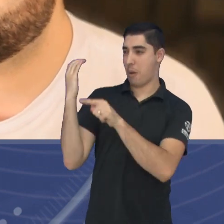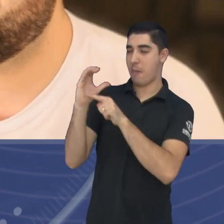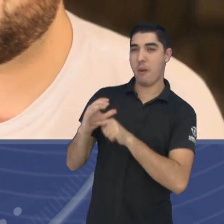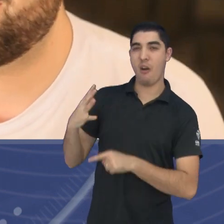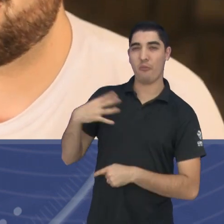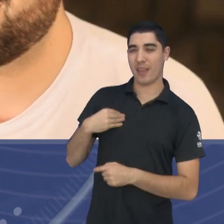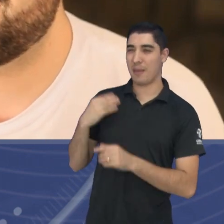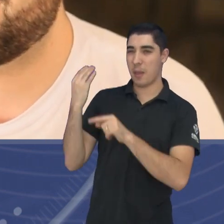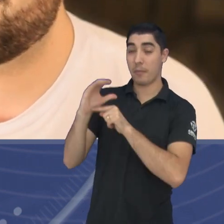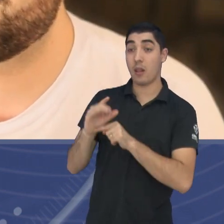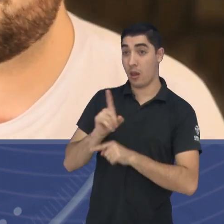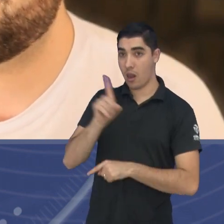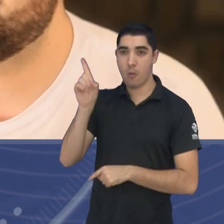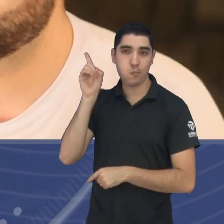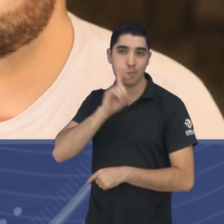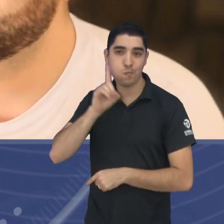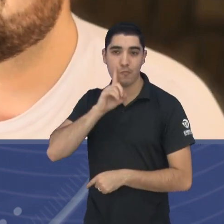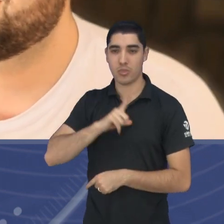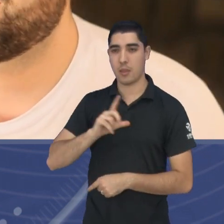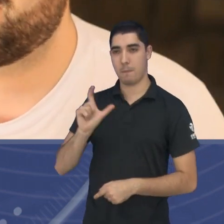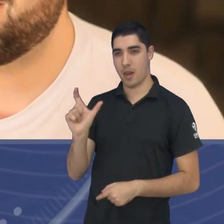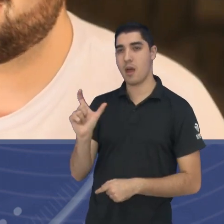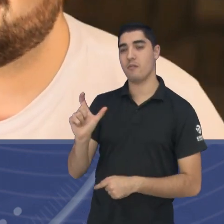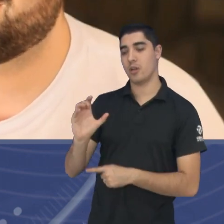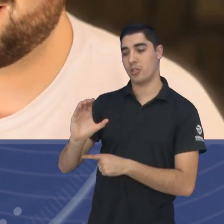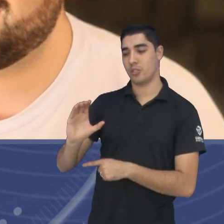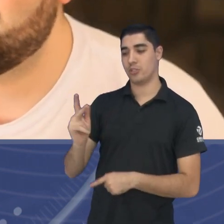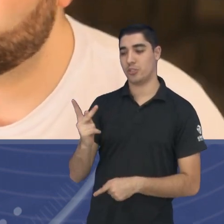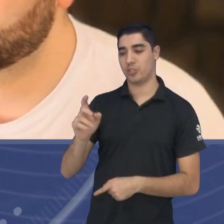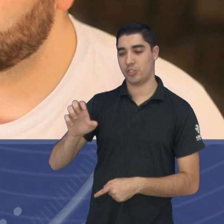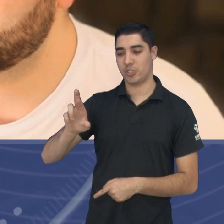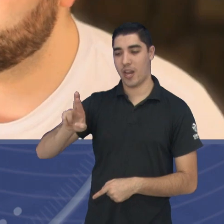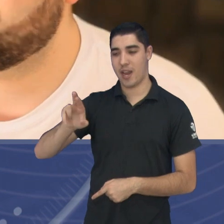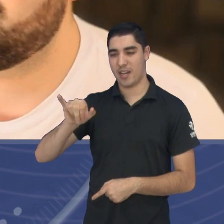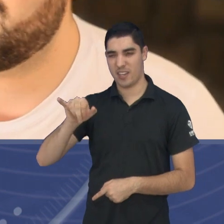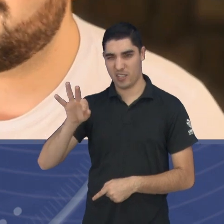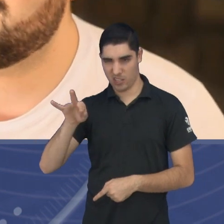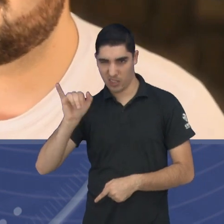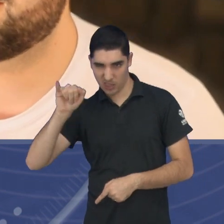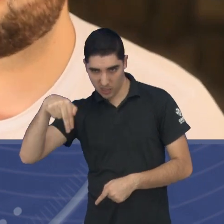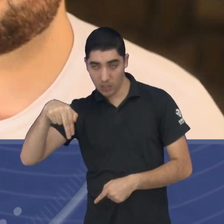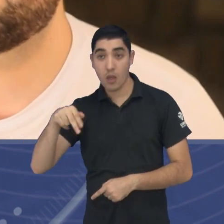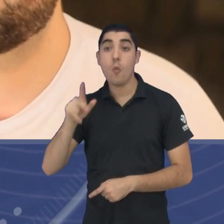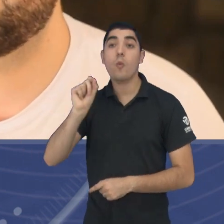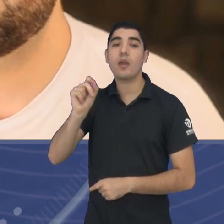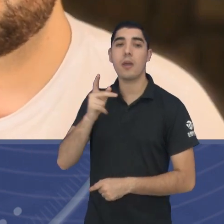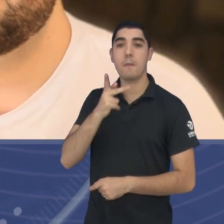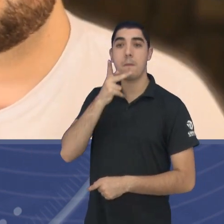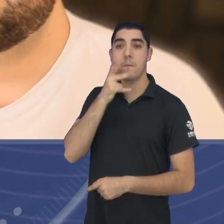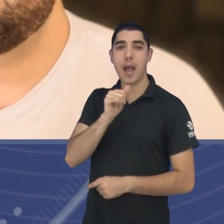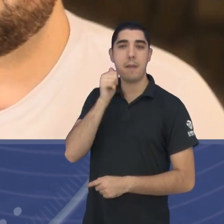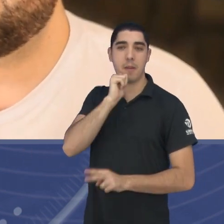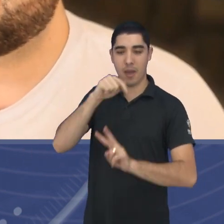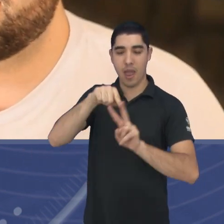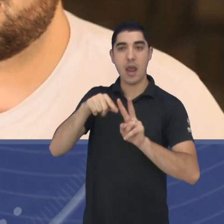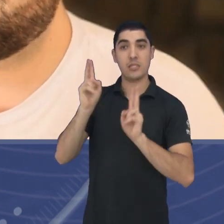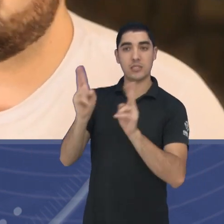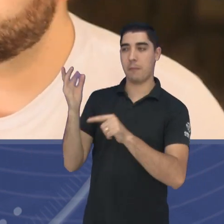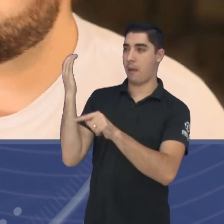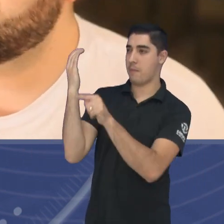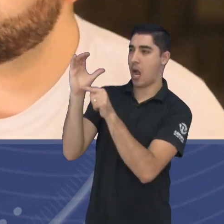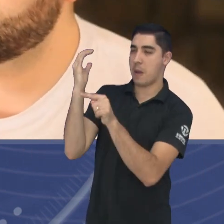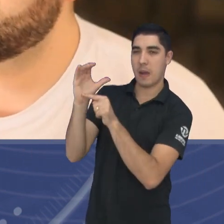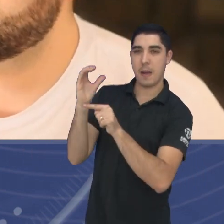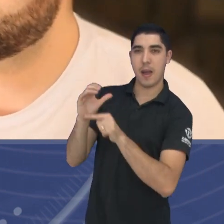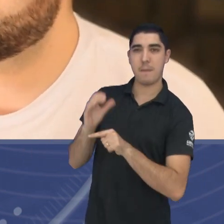tem uma palavra para isso, que é o sharing, que é o pai que tem esse costume de compartilhar tanta coisa do filho, e a criança ela vai